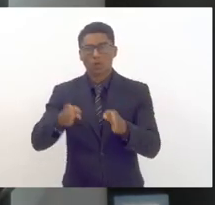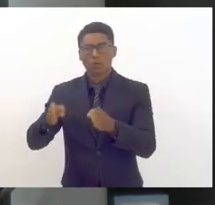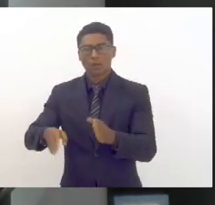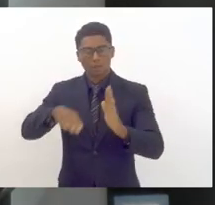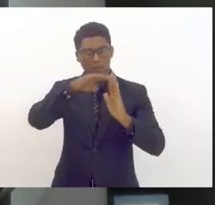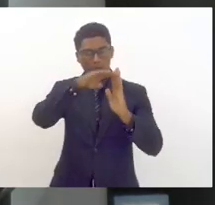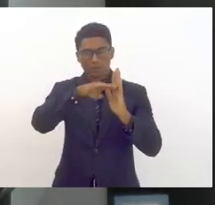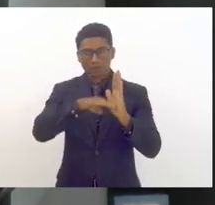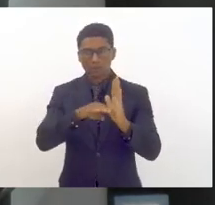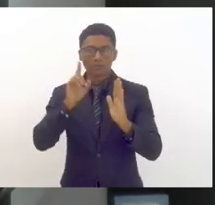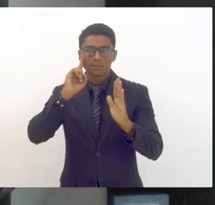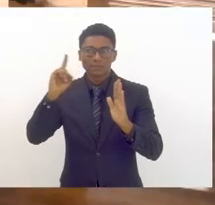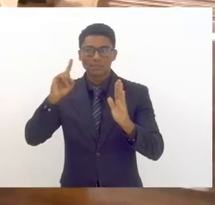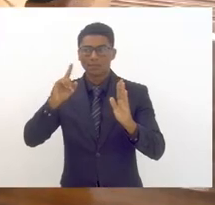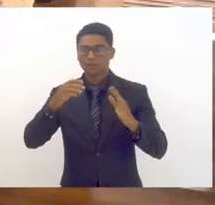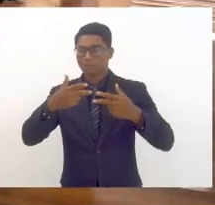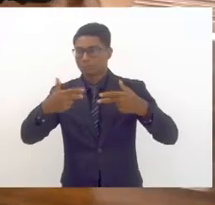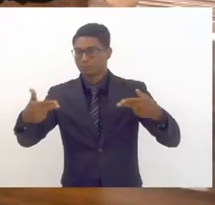dos serviços?